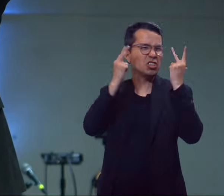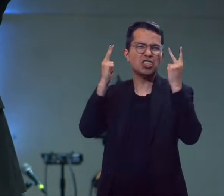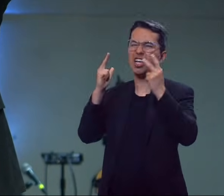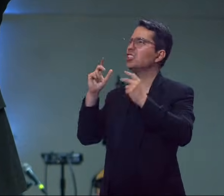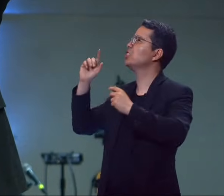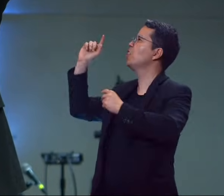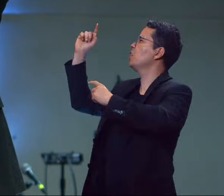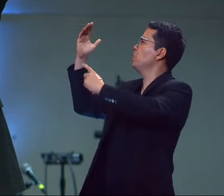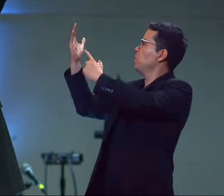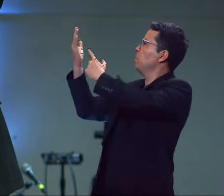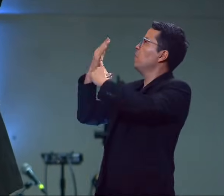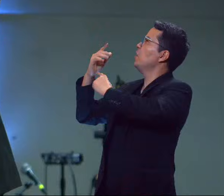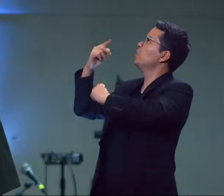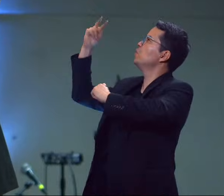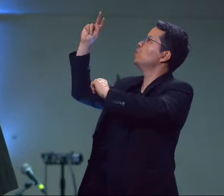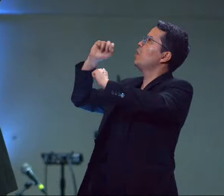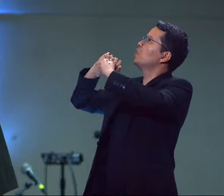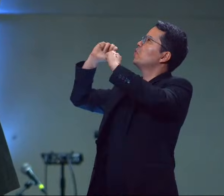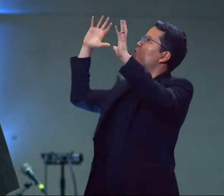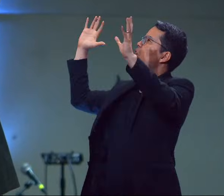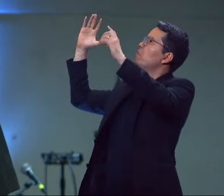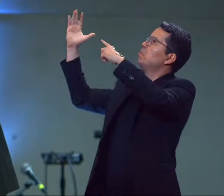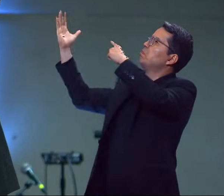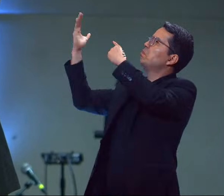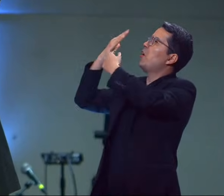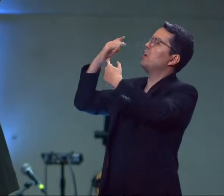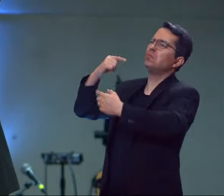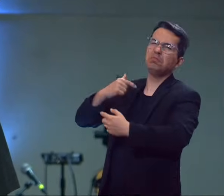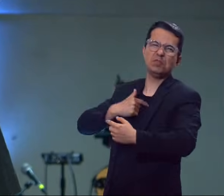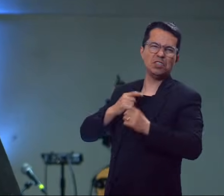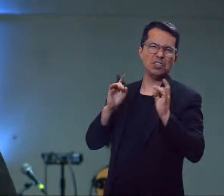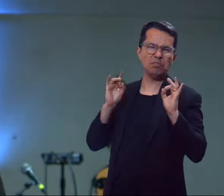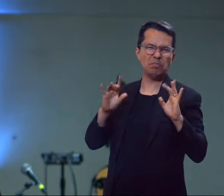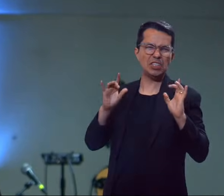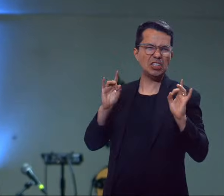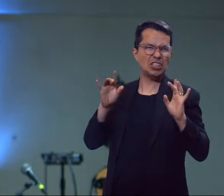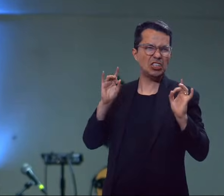glória. Se revela a mim de uma forma especial.